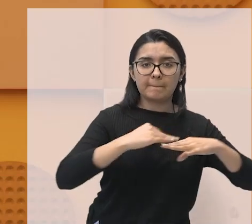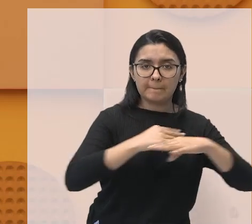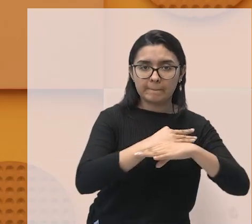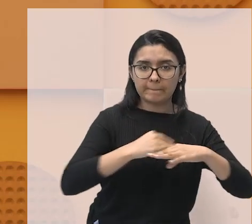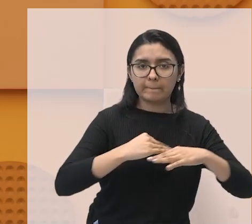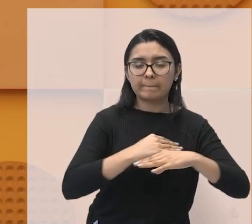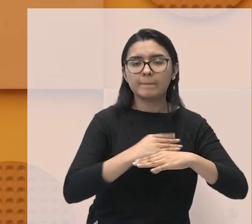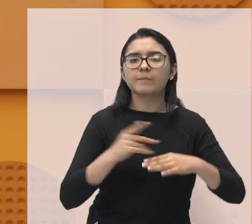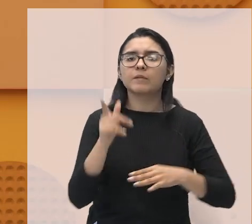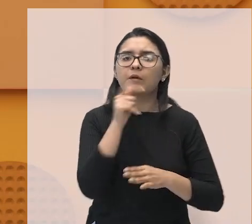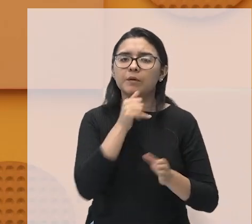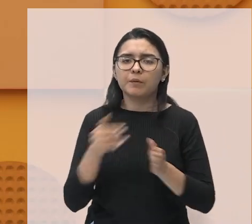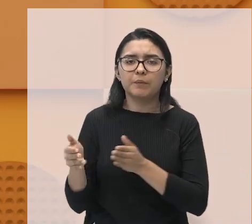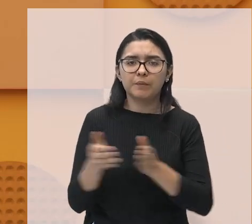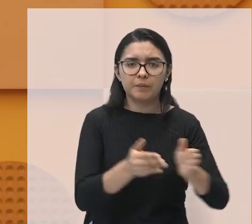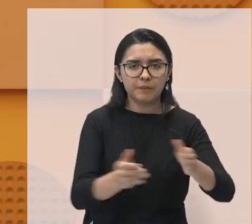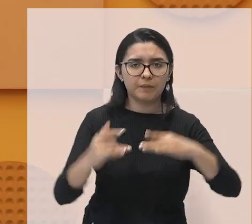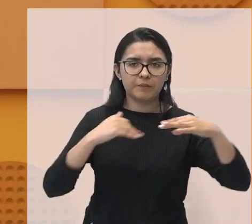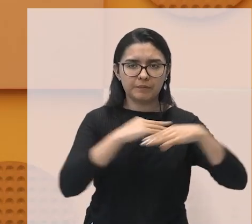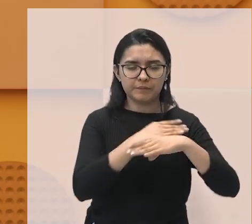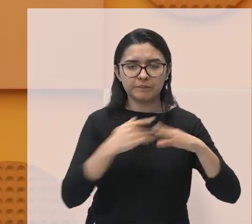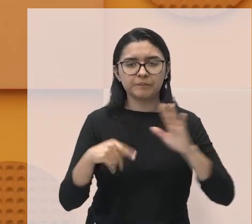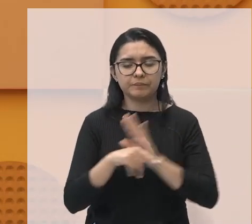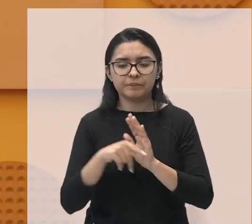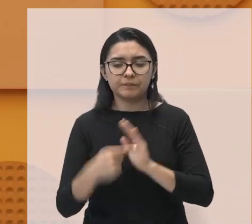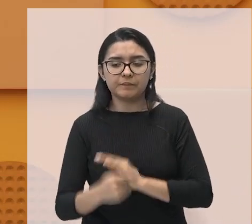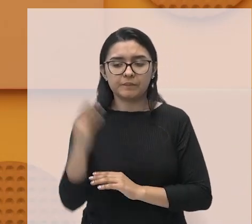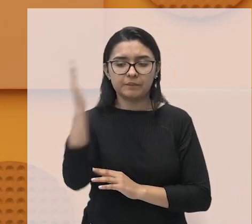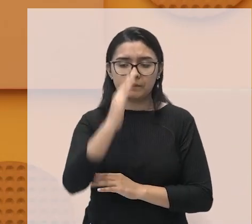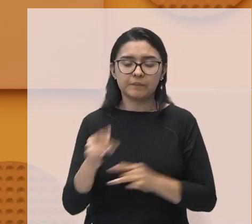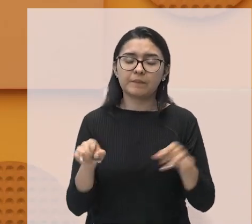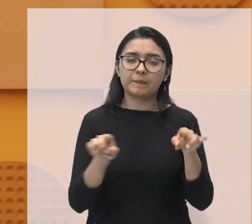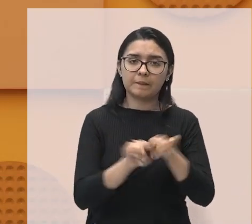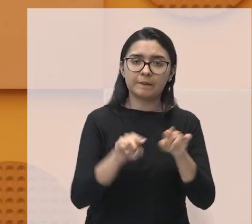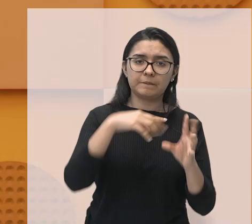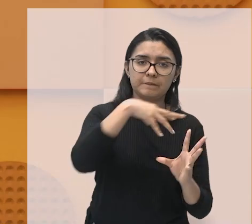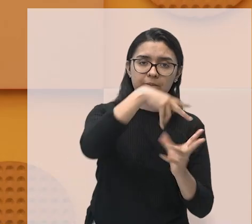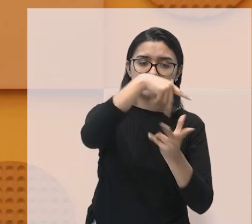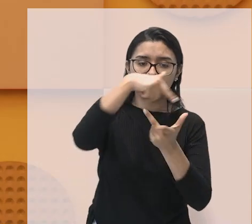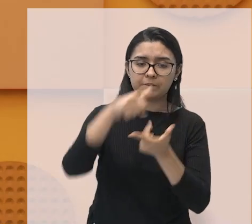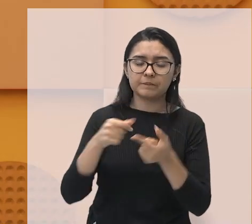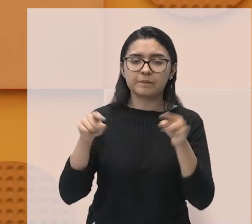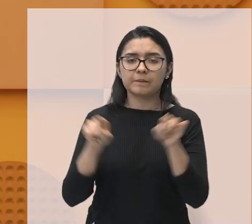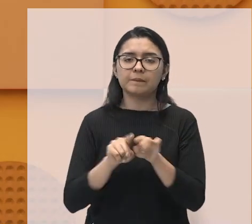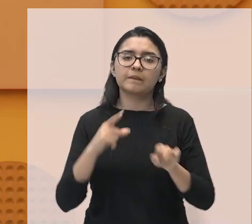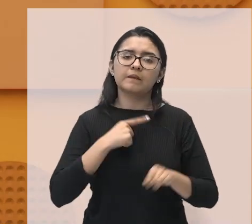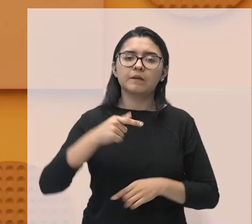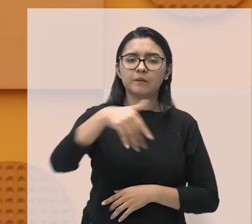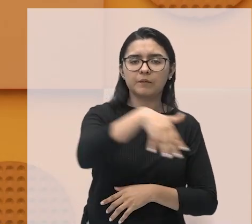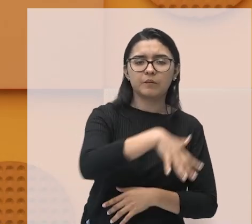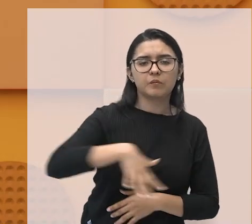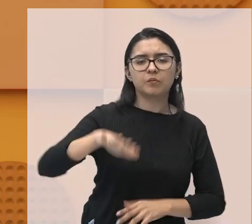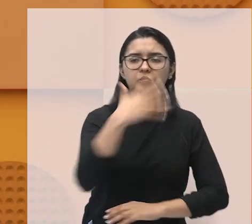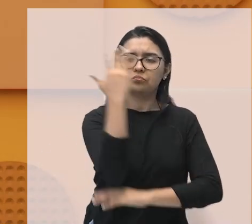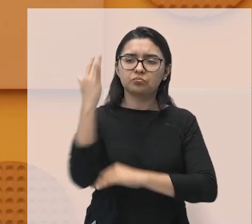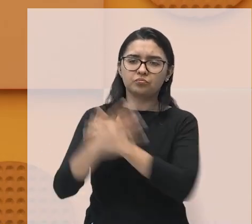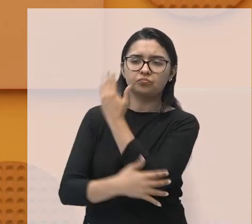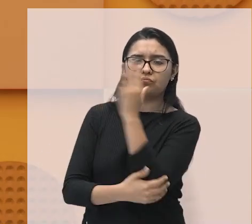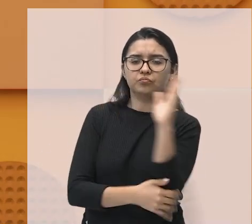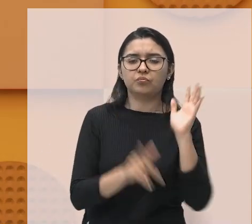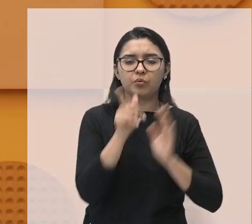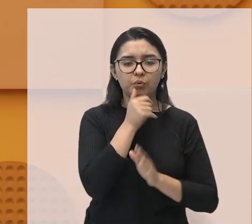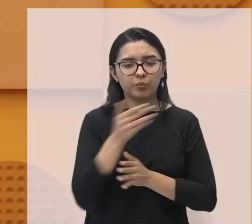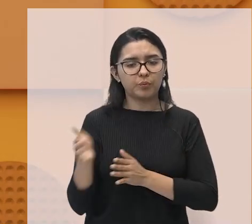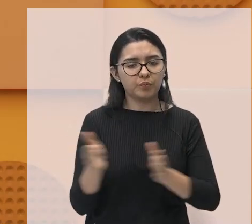rios urbanos, muitos rios, tanto no Brasil quanto no mundo, eles constituem as paisagens urbanas